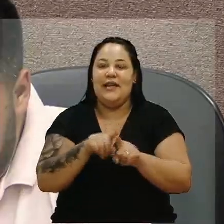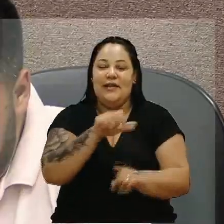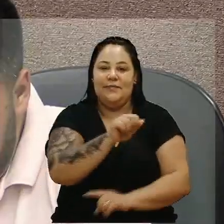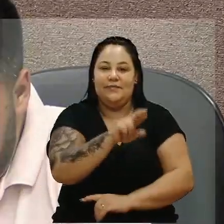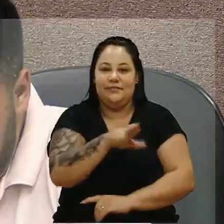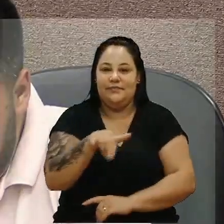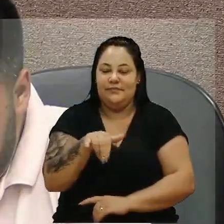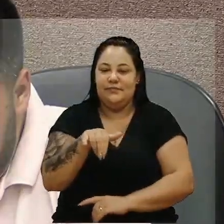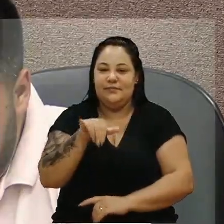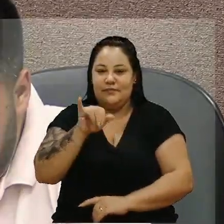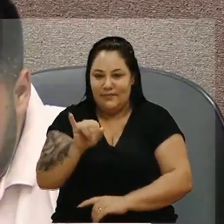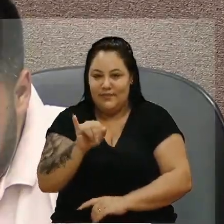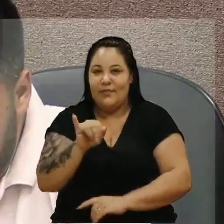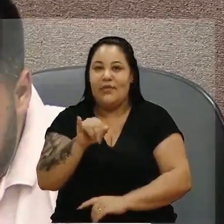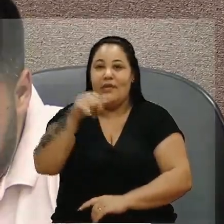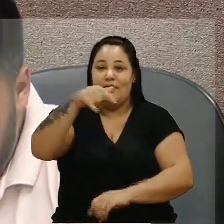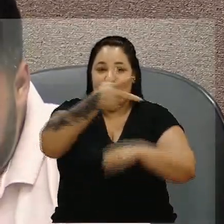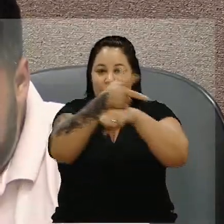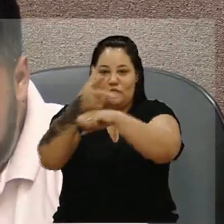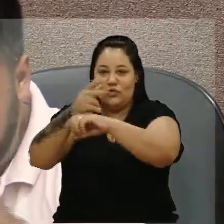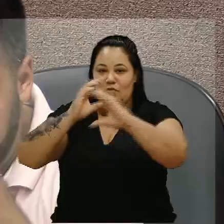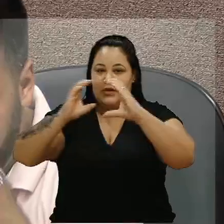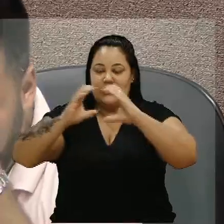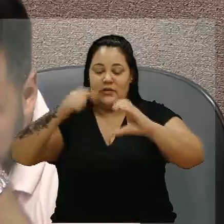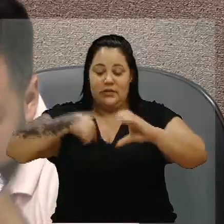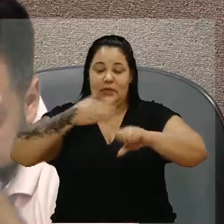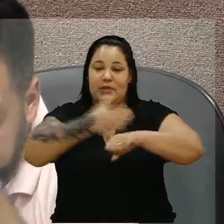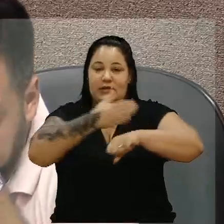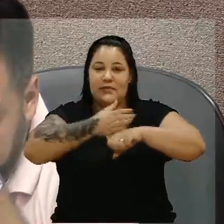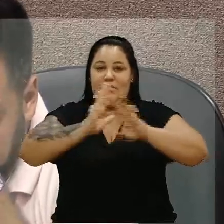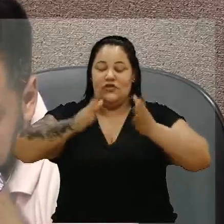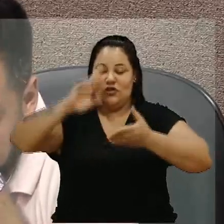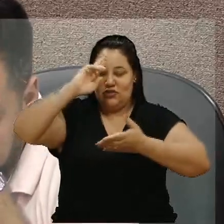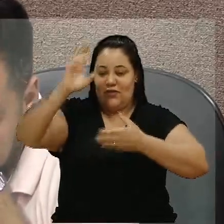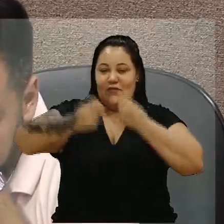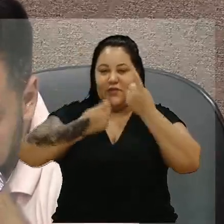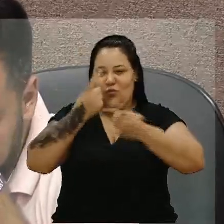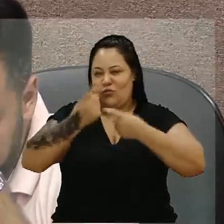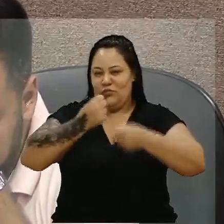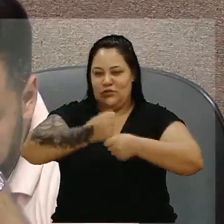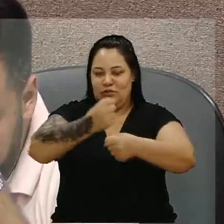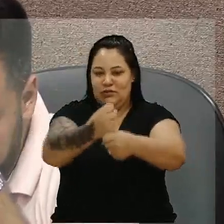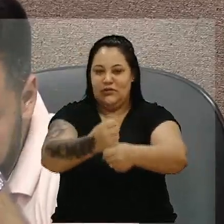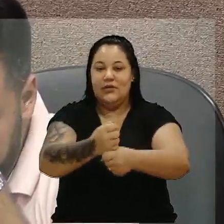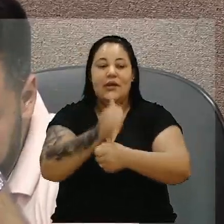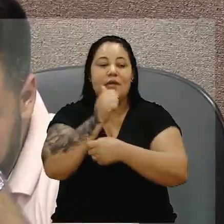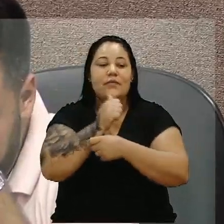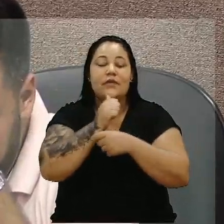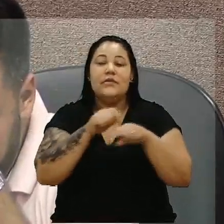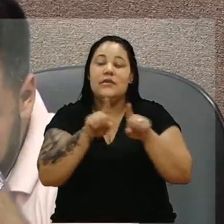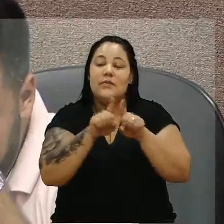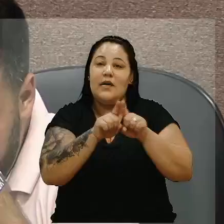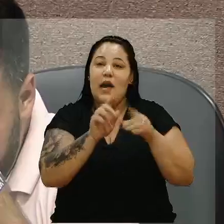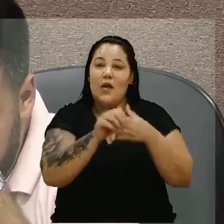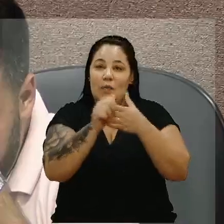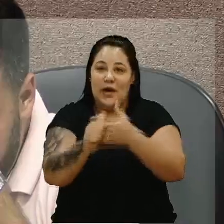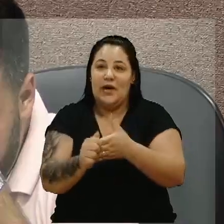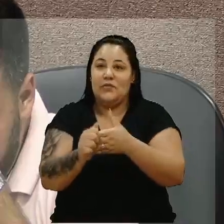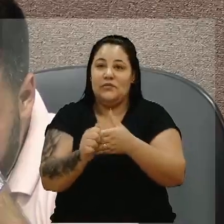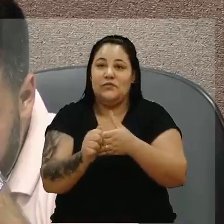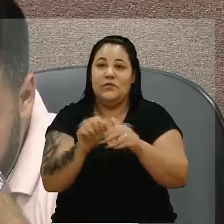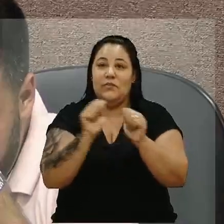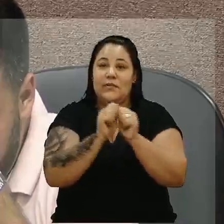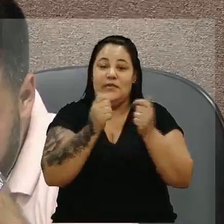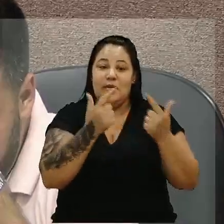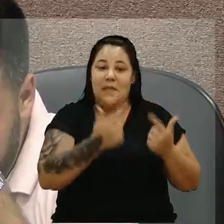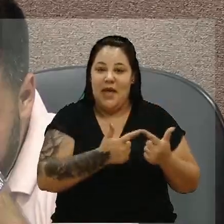de Imprensa, da qual eu fiz parte, inclusive, da diretoria por alguns anos. As meninas foram conduzidas, né, em uma assembleia aí nos